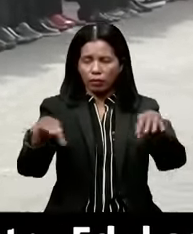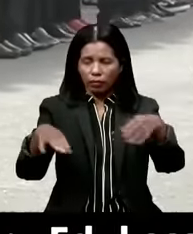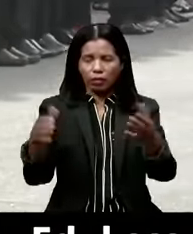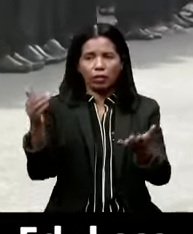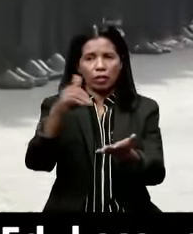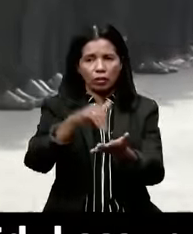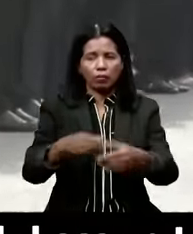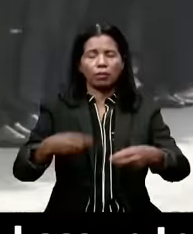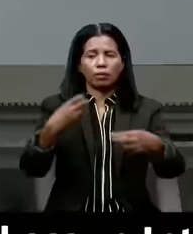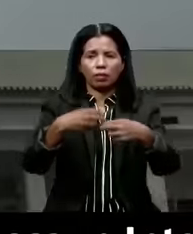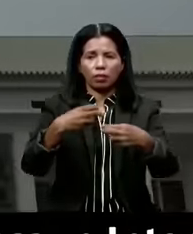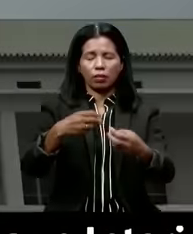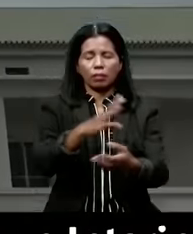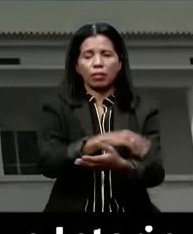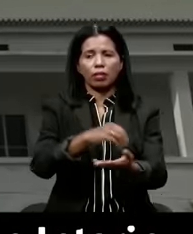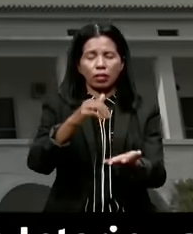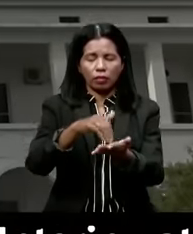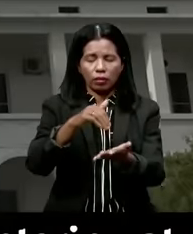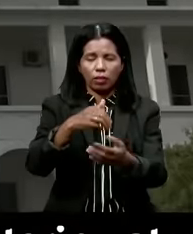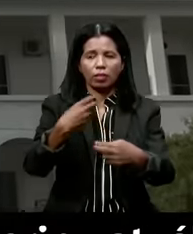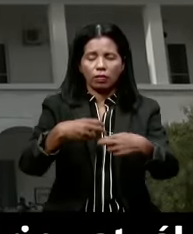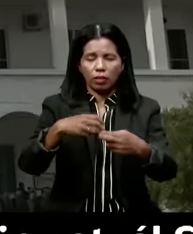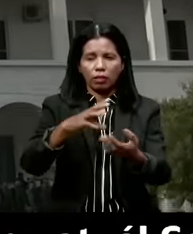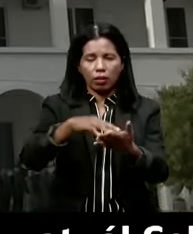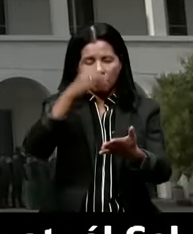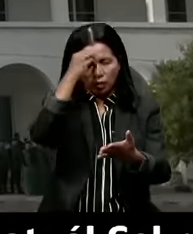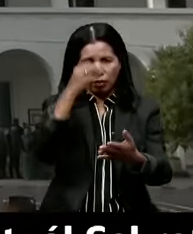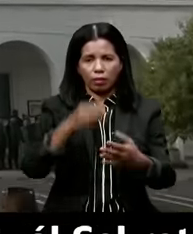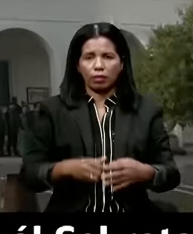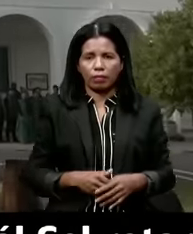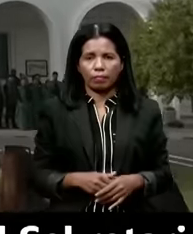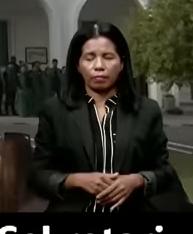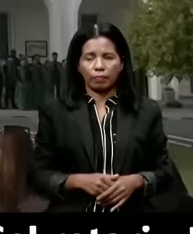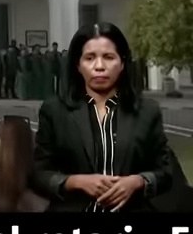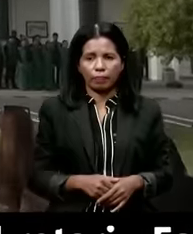fomos impacto ben sino aprendizagem tamba menos professor equipa cobertura GMN.